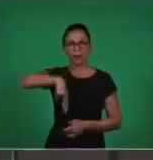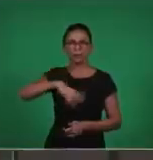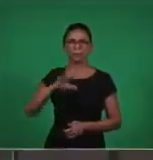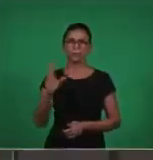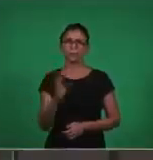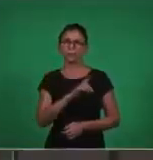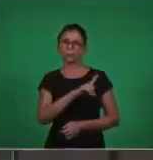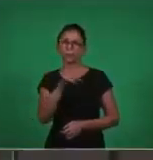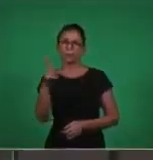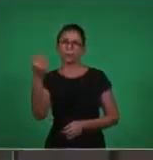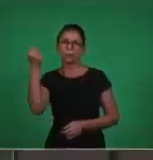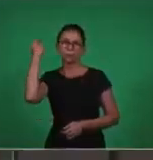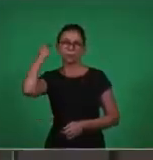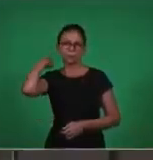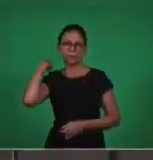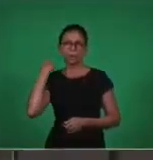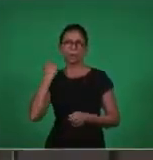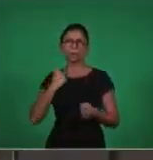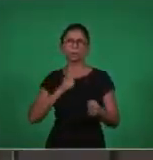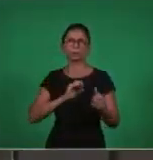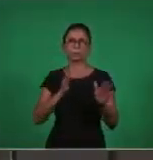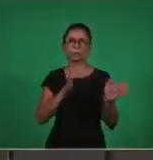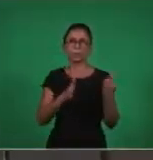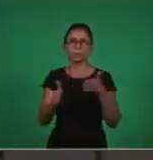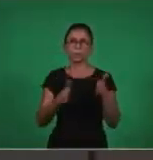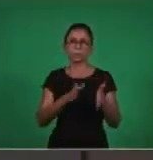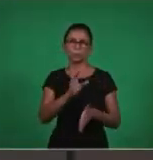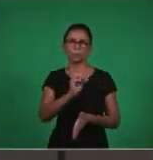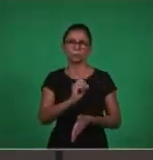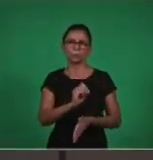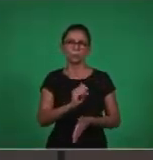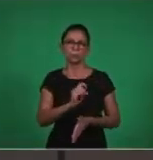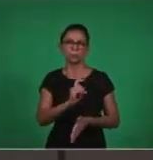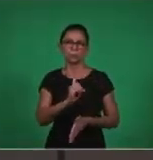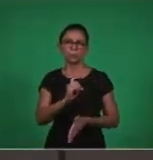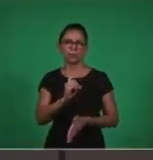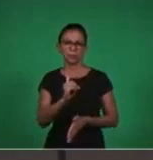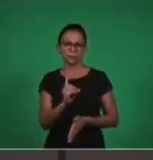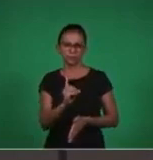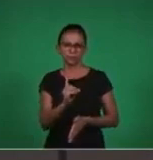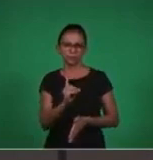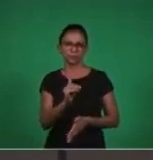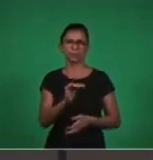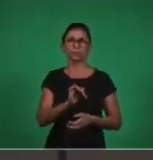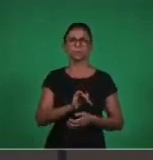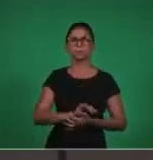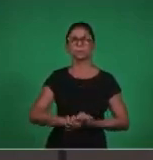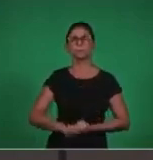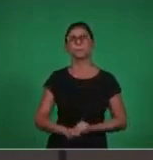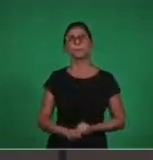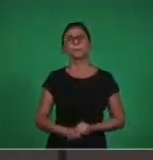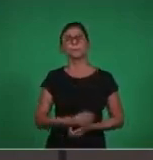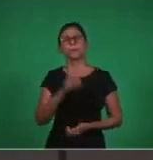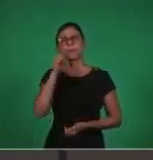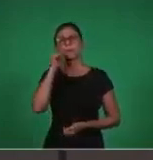ele diz assim, a mulher que foi visitá-lo, uma crente lá, ele disse, olha, eu,